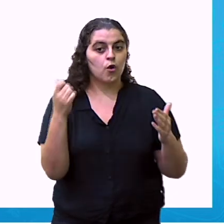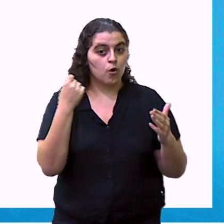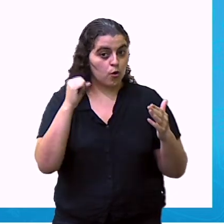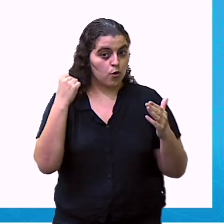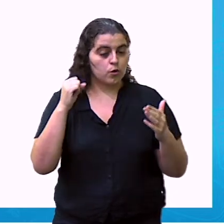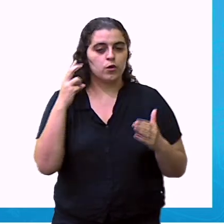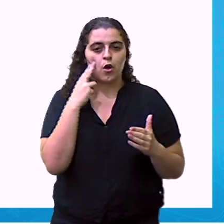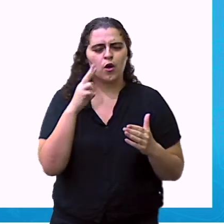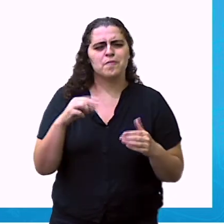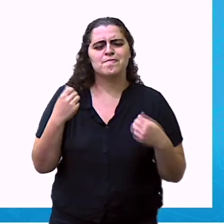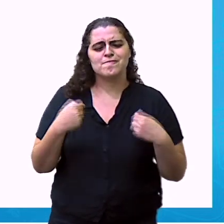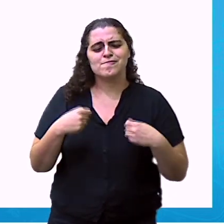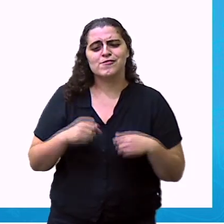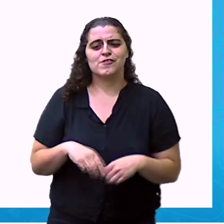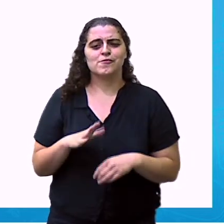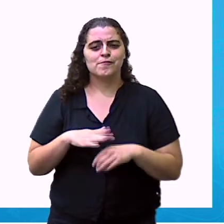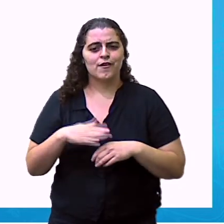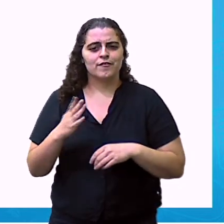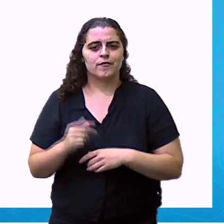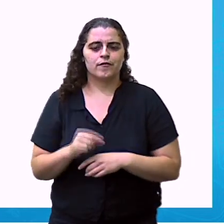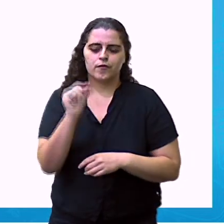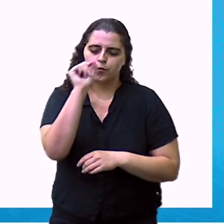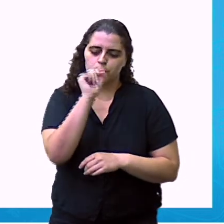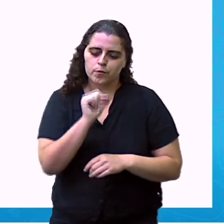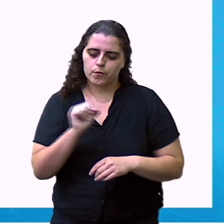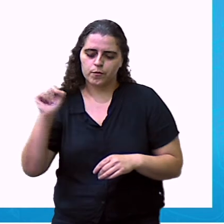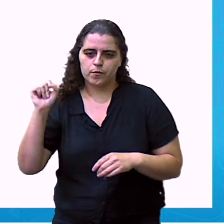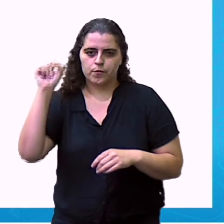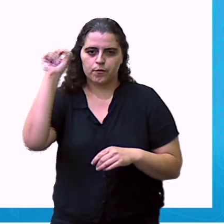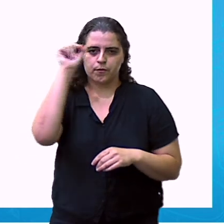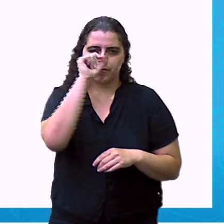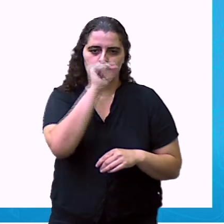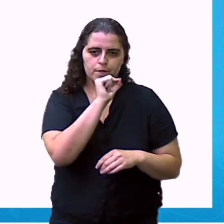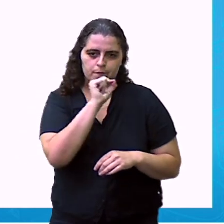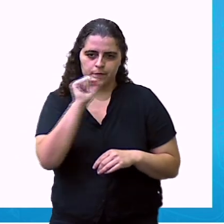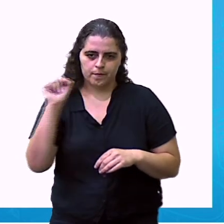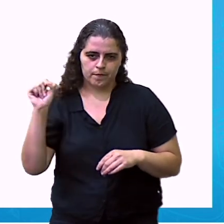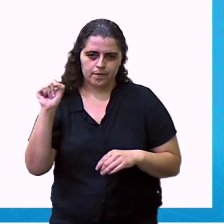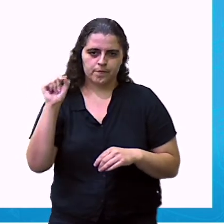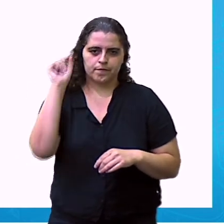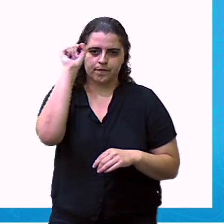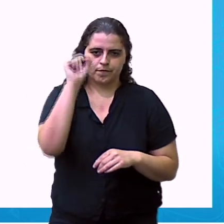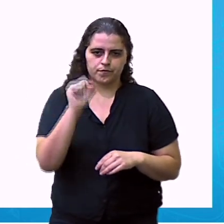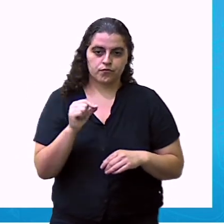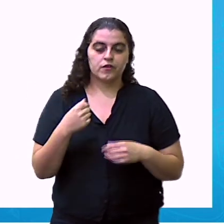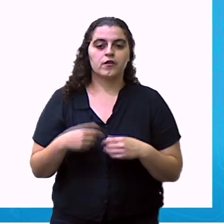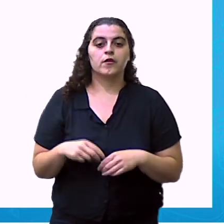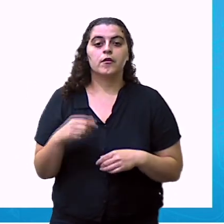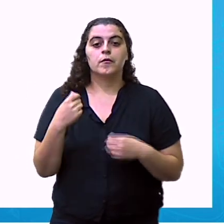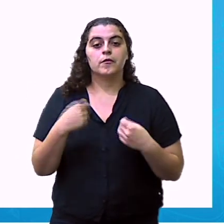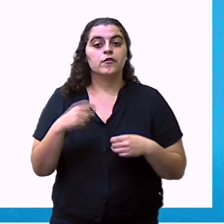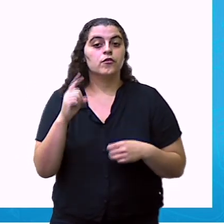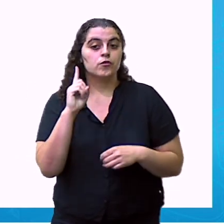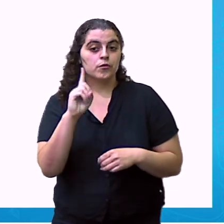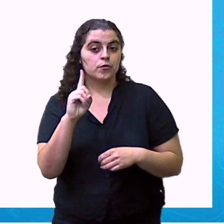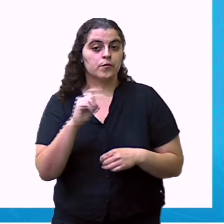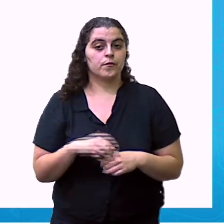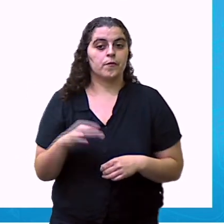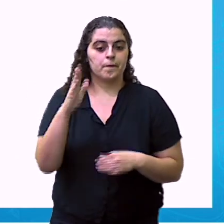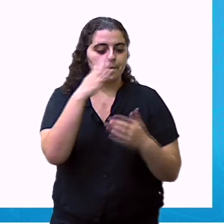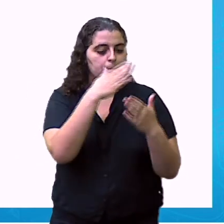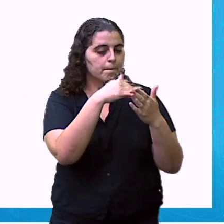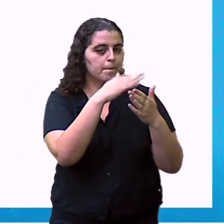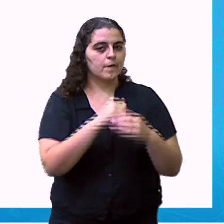mais uma parte. Então, vamos fracionar em 4 partes e consumi-la mais uma parte.